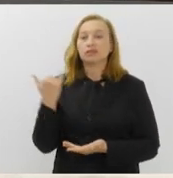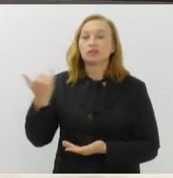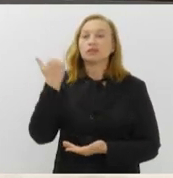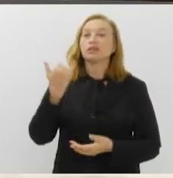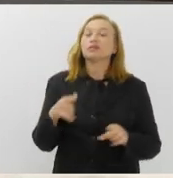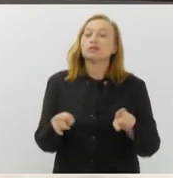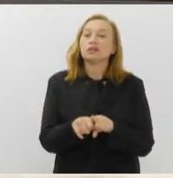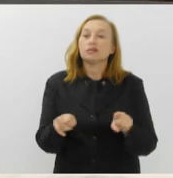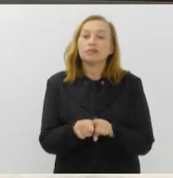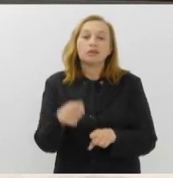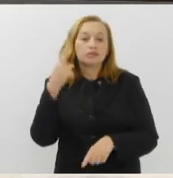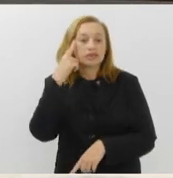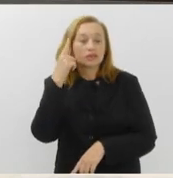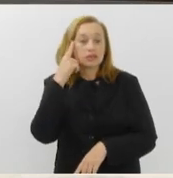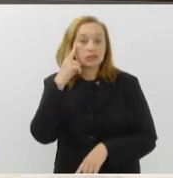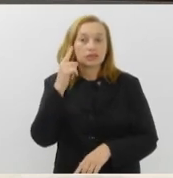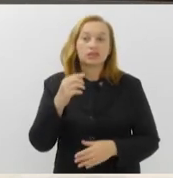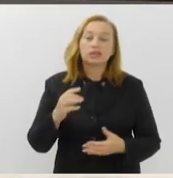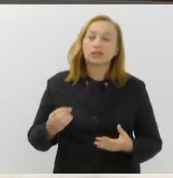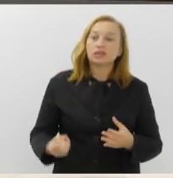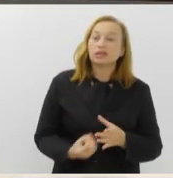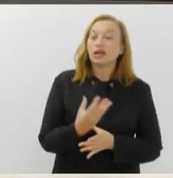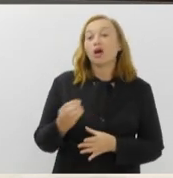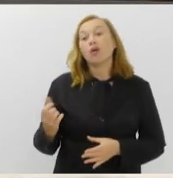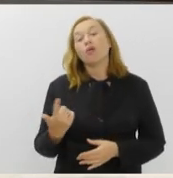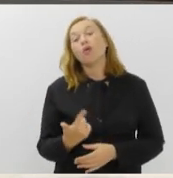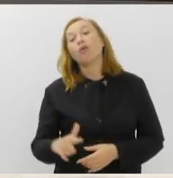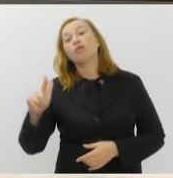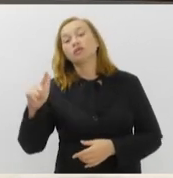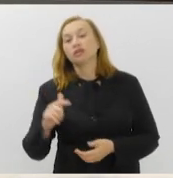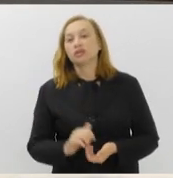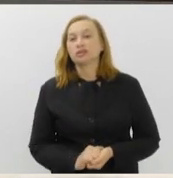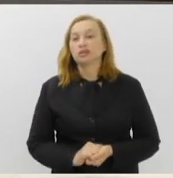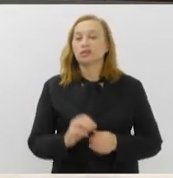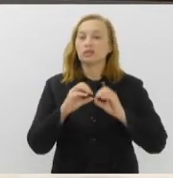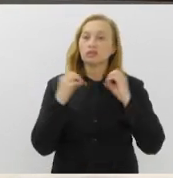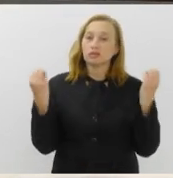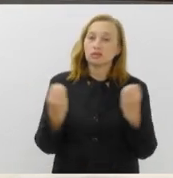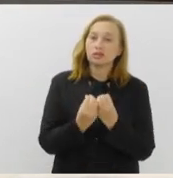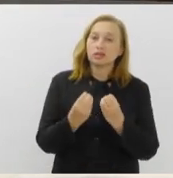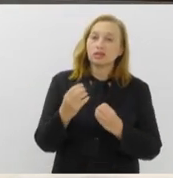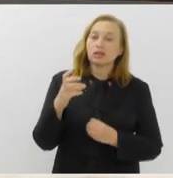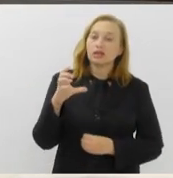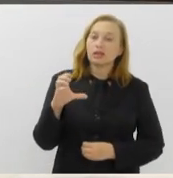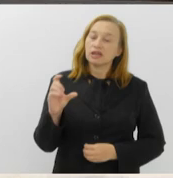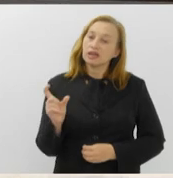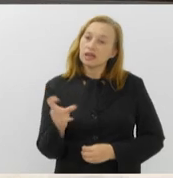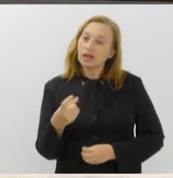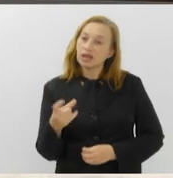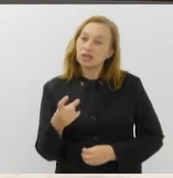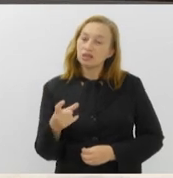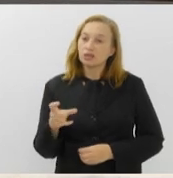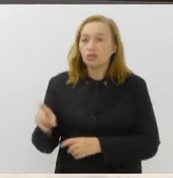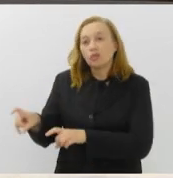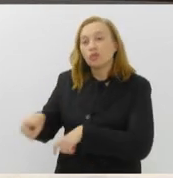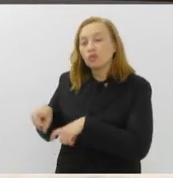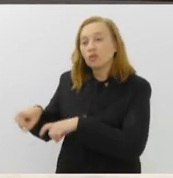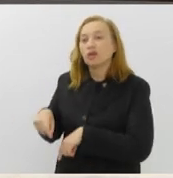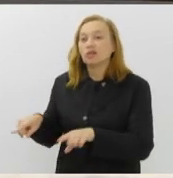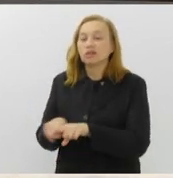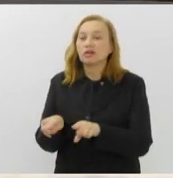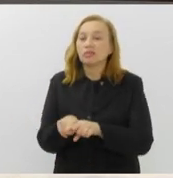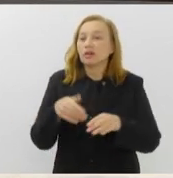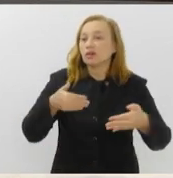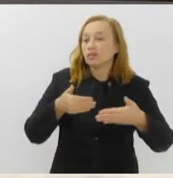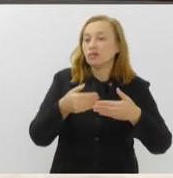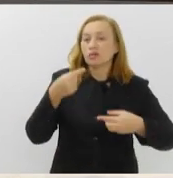também pensarmos na realização de outras, né, sobre oficinas de crédito rural, buscando aproximar também o